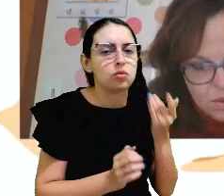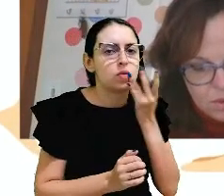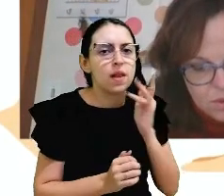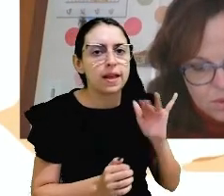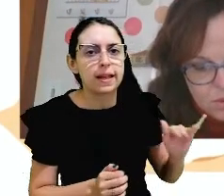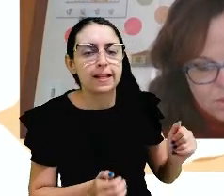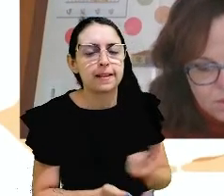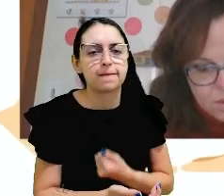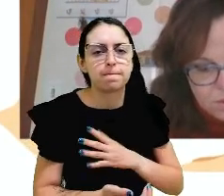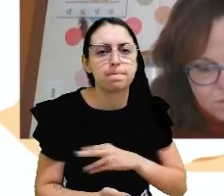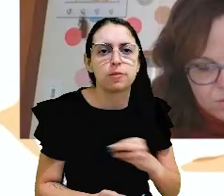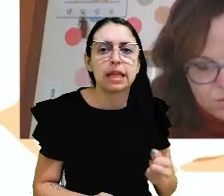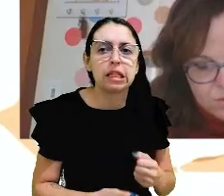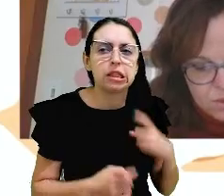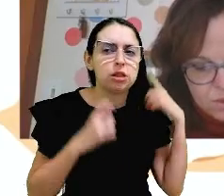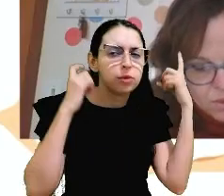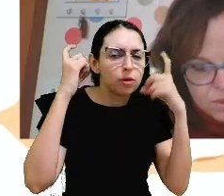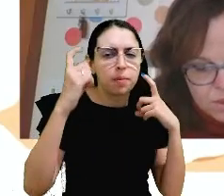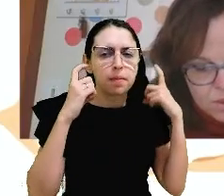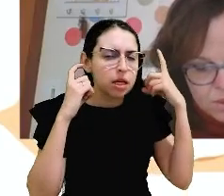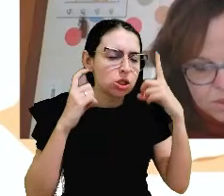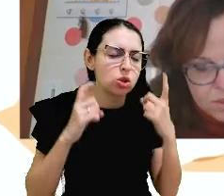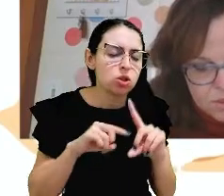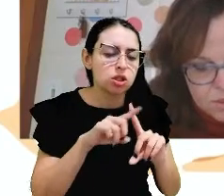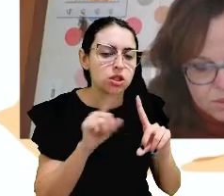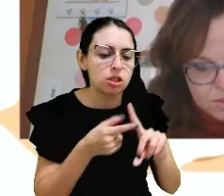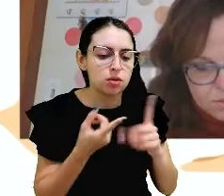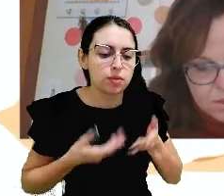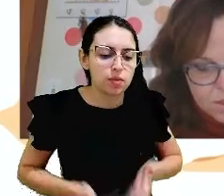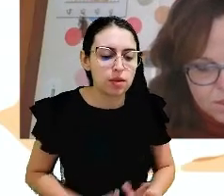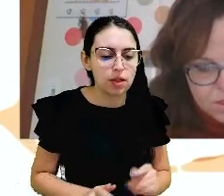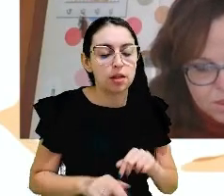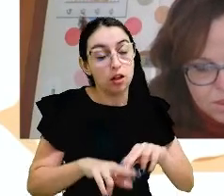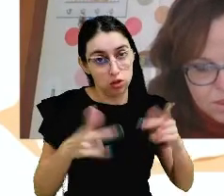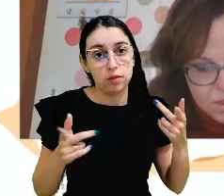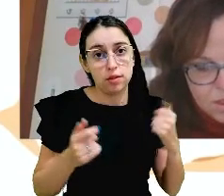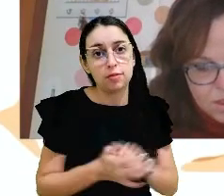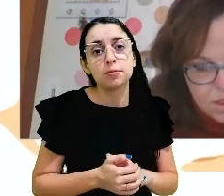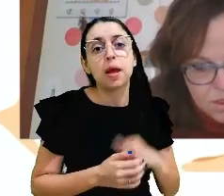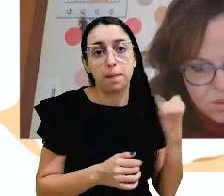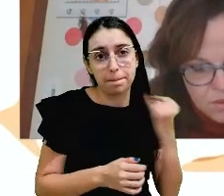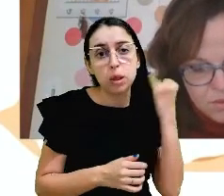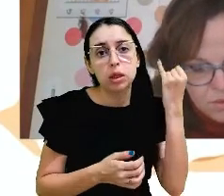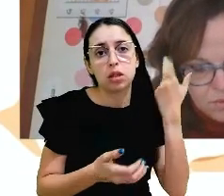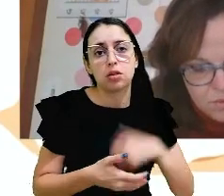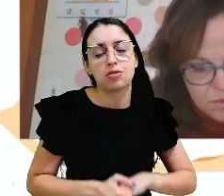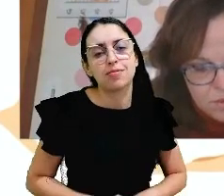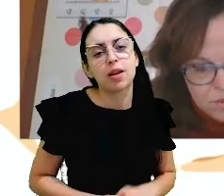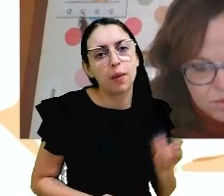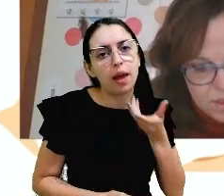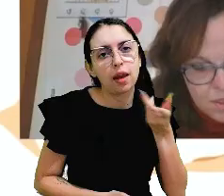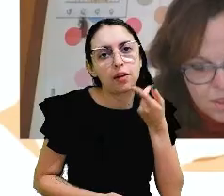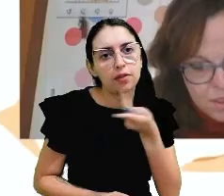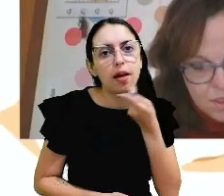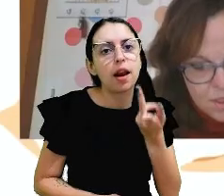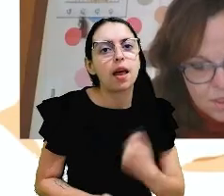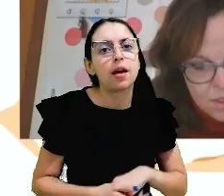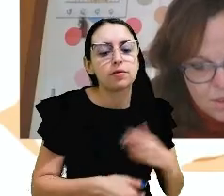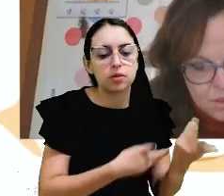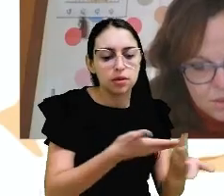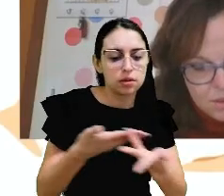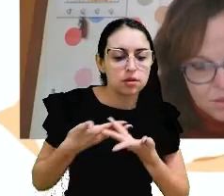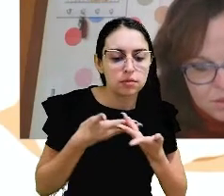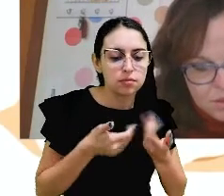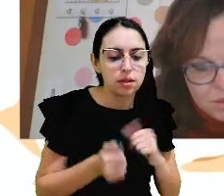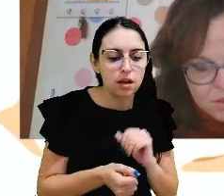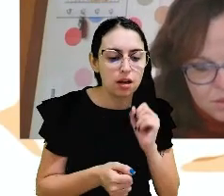à maternidade. Isso é extremo, faz toda a diferença, né? Era isso que eu queria falar com vocês. Eu